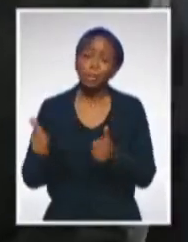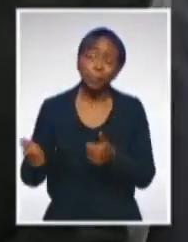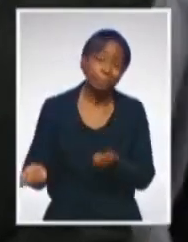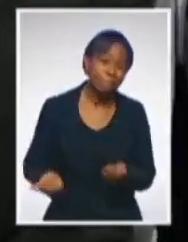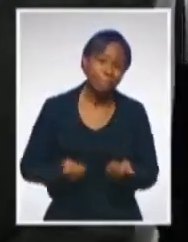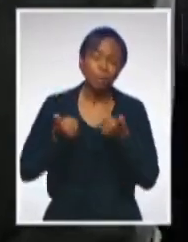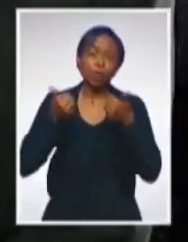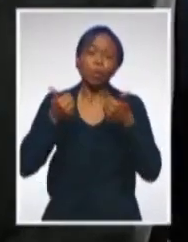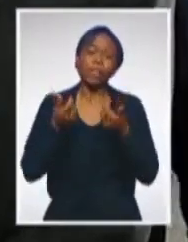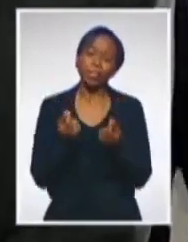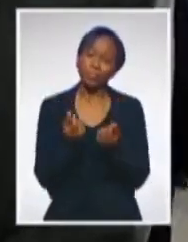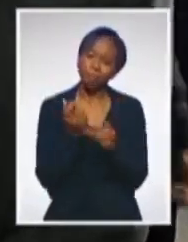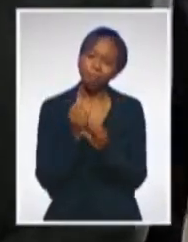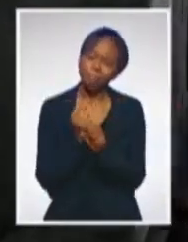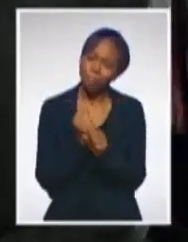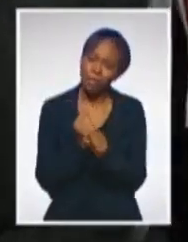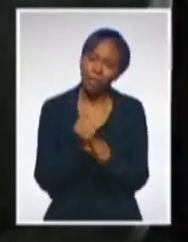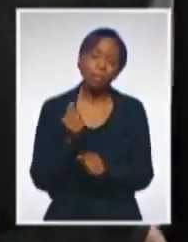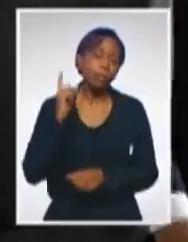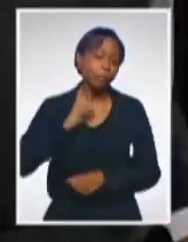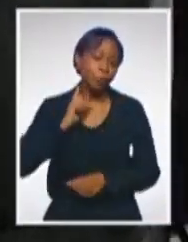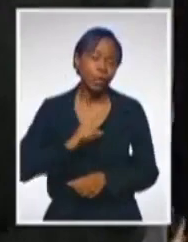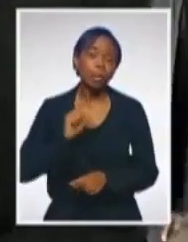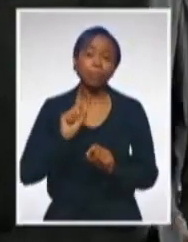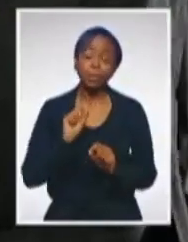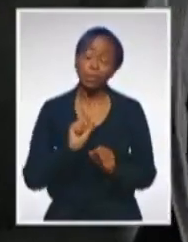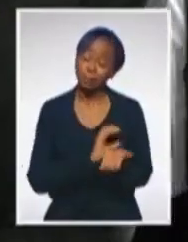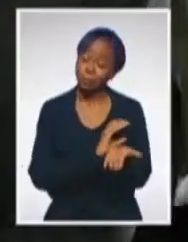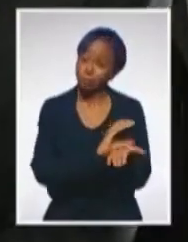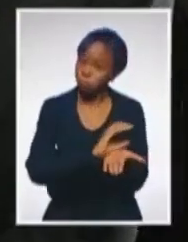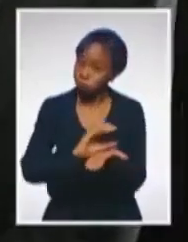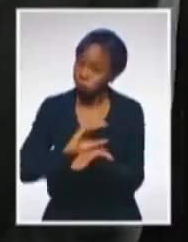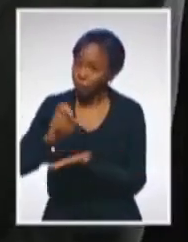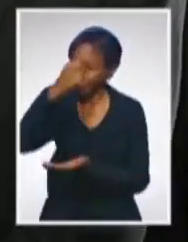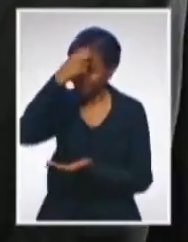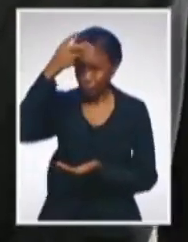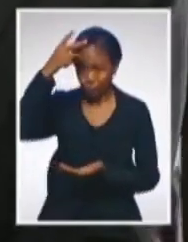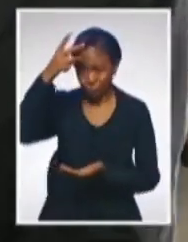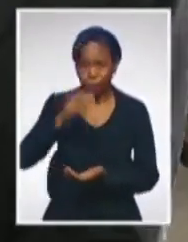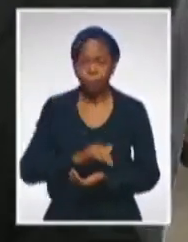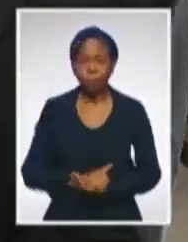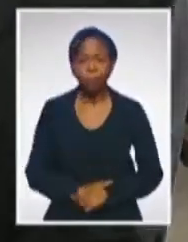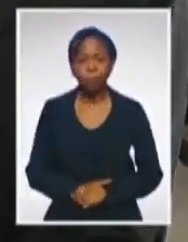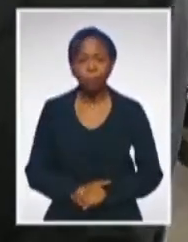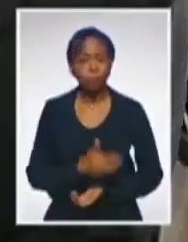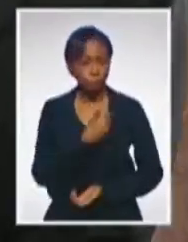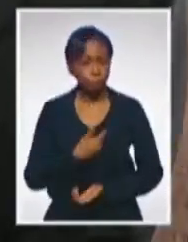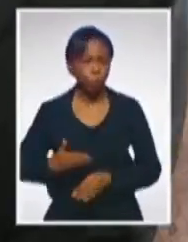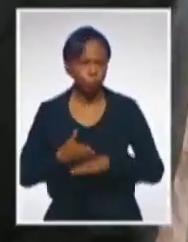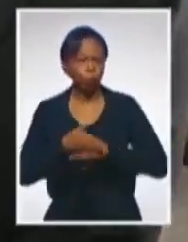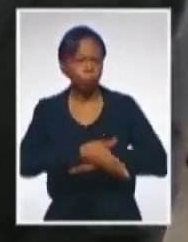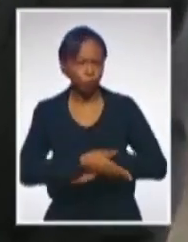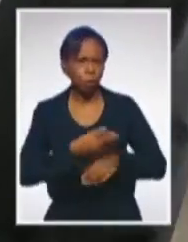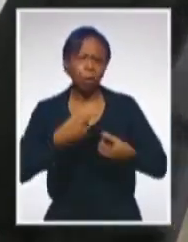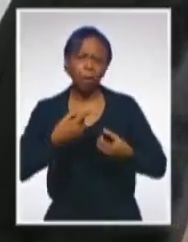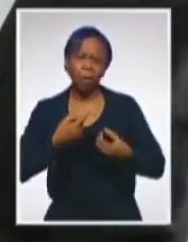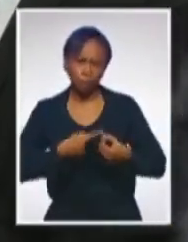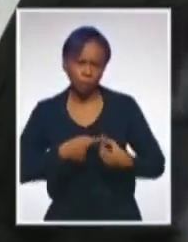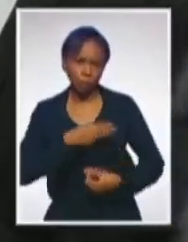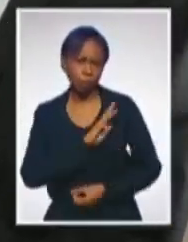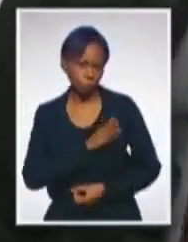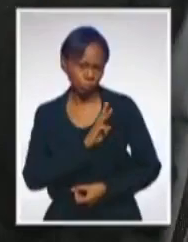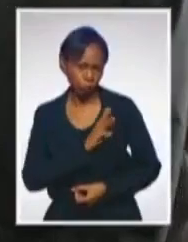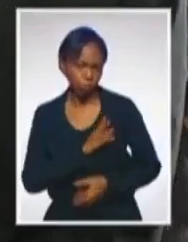Estado para que as prefeituras possam receber o que é de direito. O governador chegou aí a Três Corações, ou na campanha, ou depois